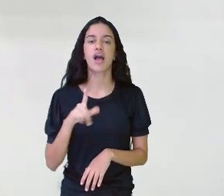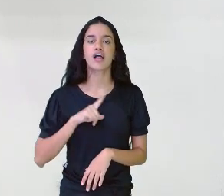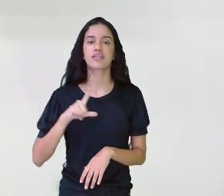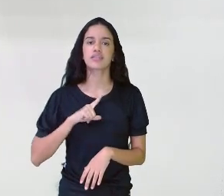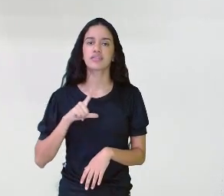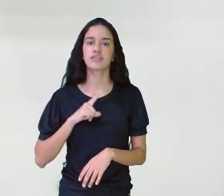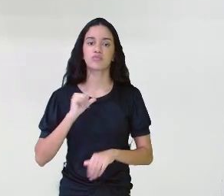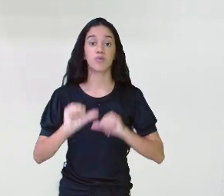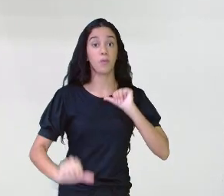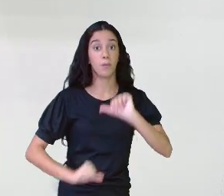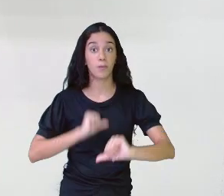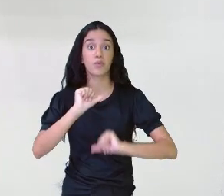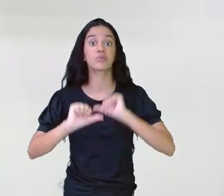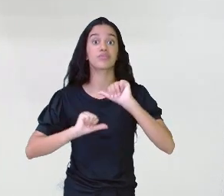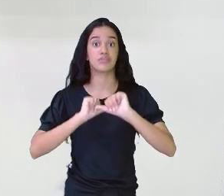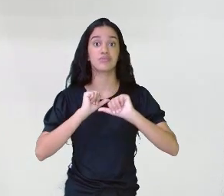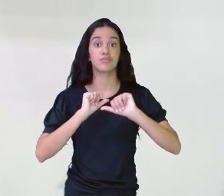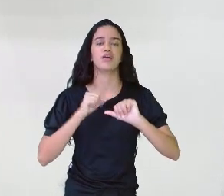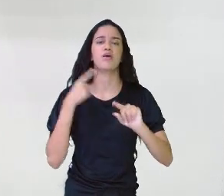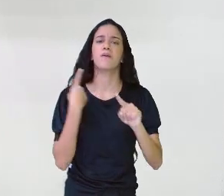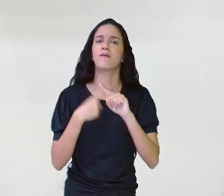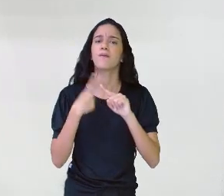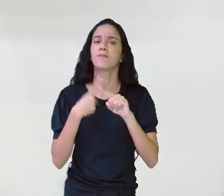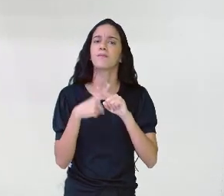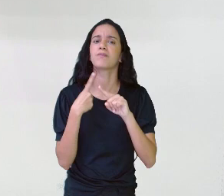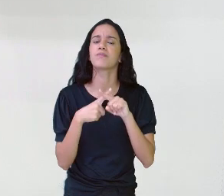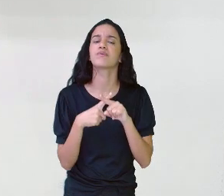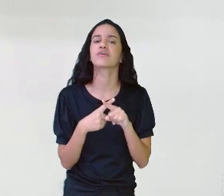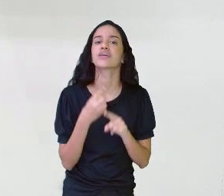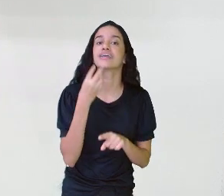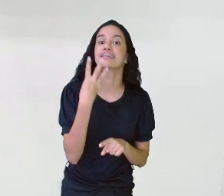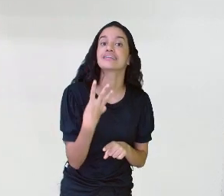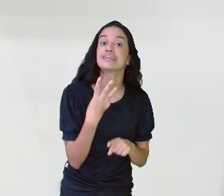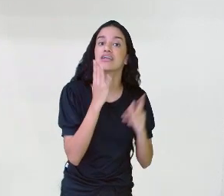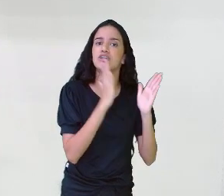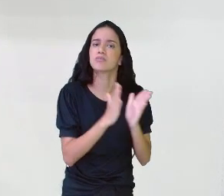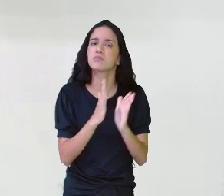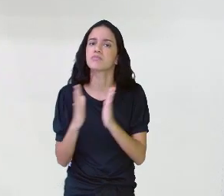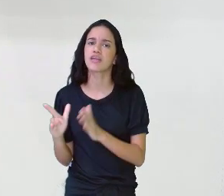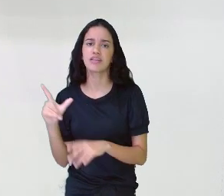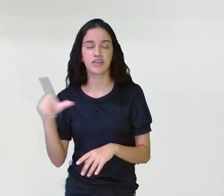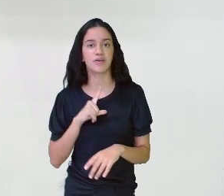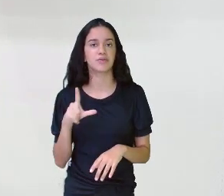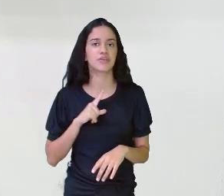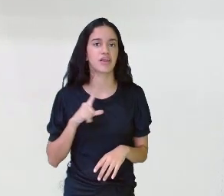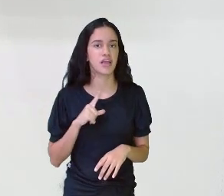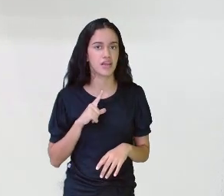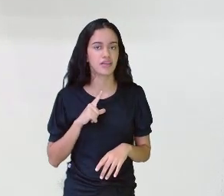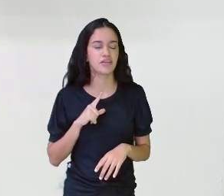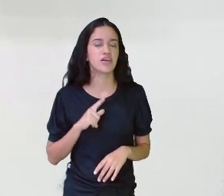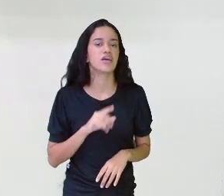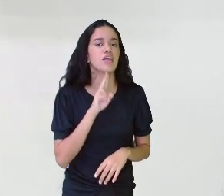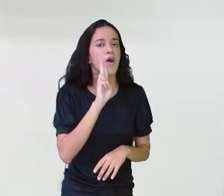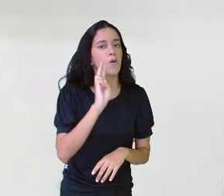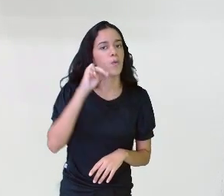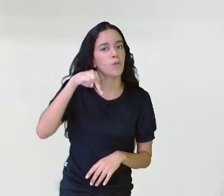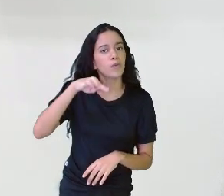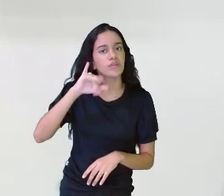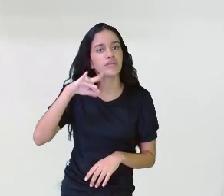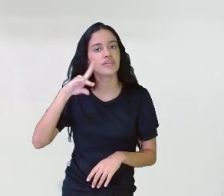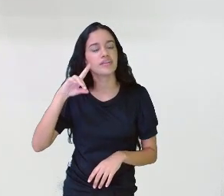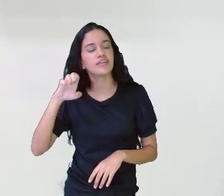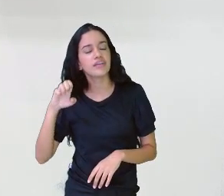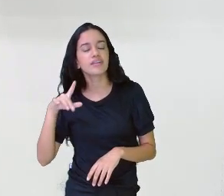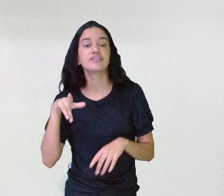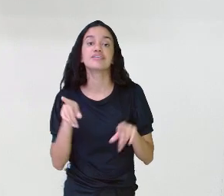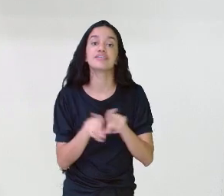porque eu estou mudando de classe. Porque são 3 ordens que eu tenho, que é a ordem das unidades, das dezenas e